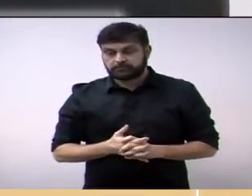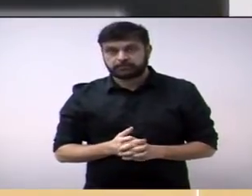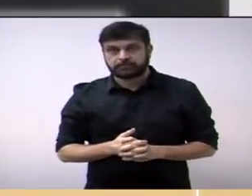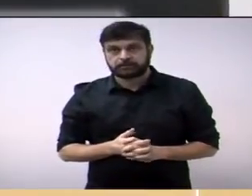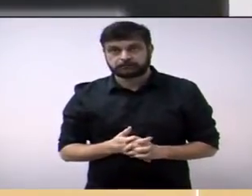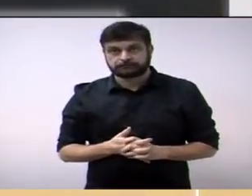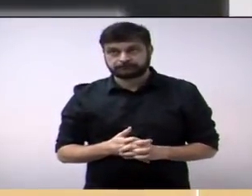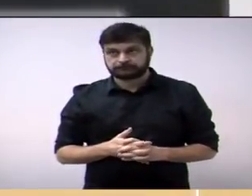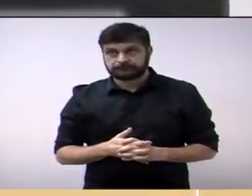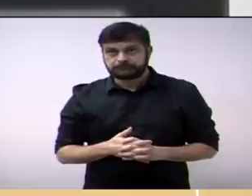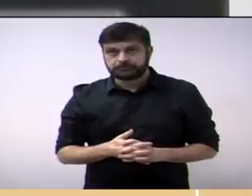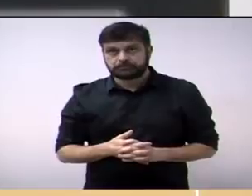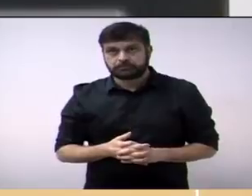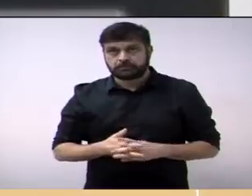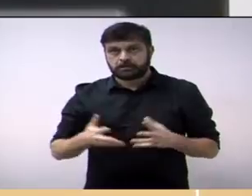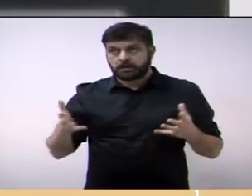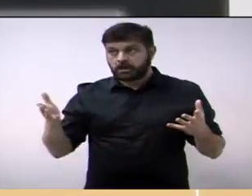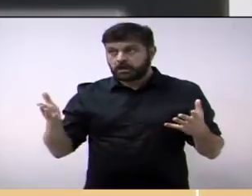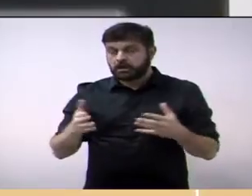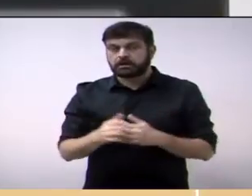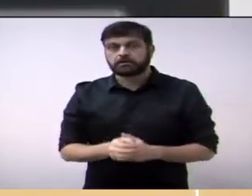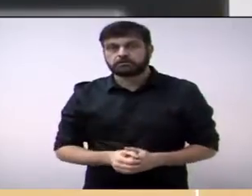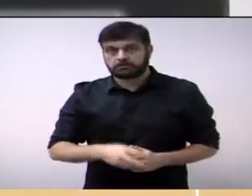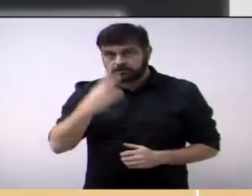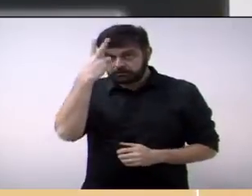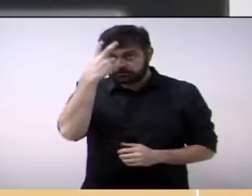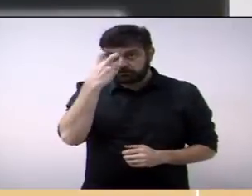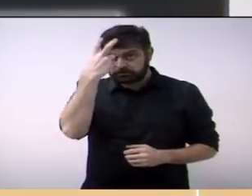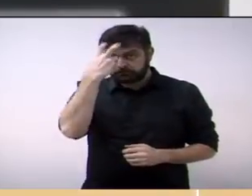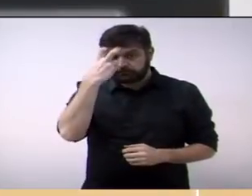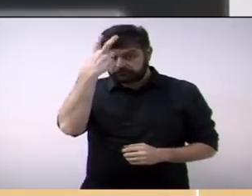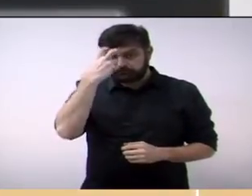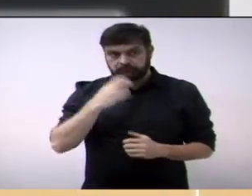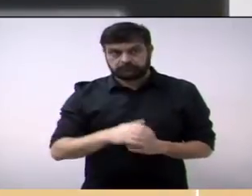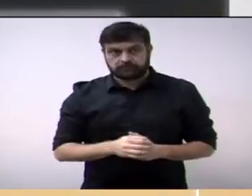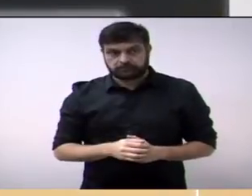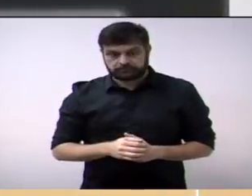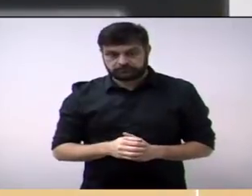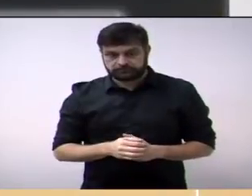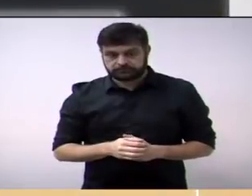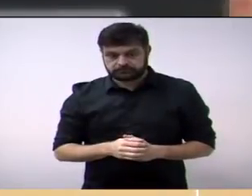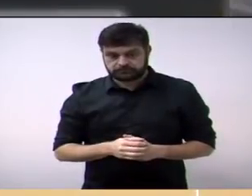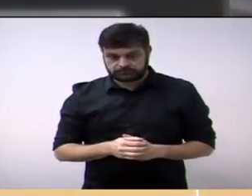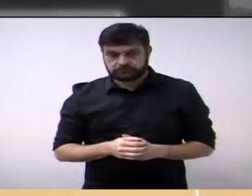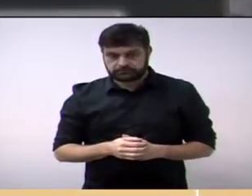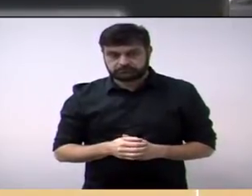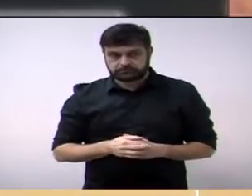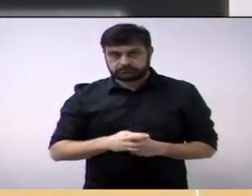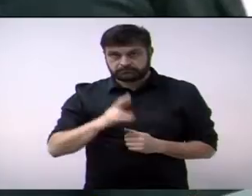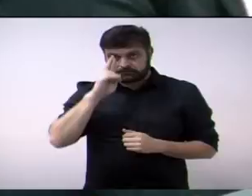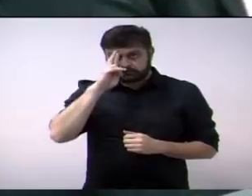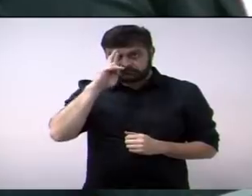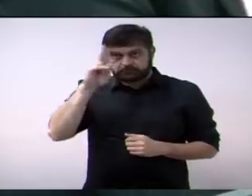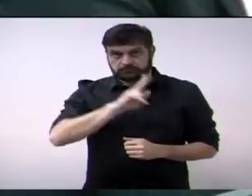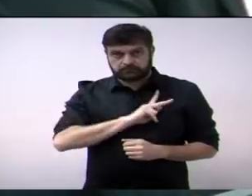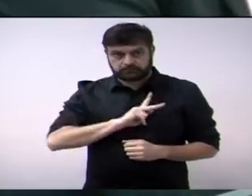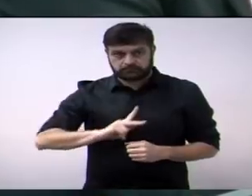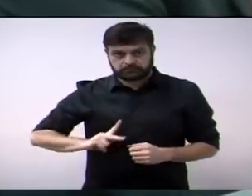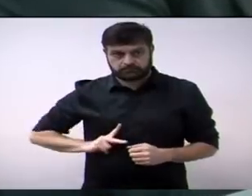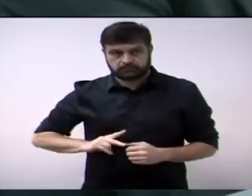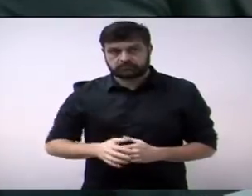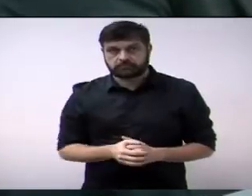Com a palavra, vereador Dr. Fábio Valadão. Senhor presidente, colegas vereadores,